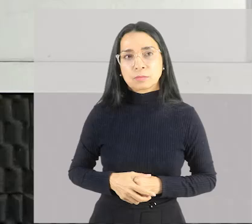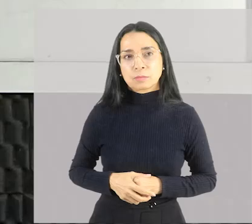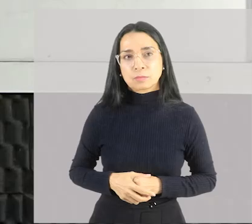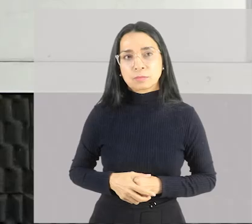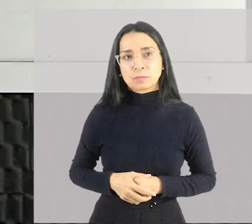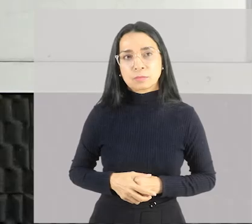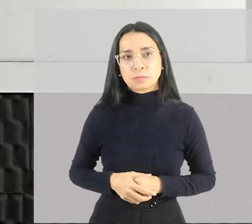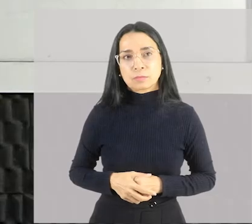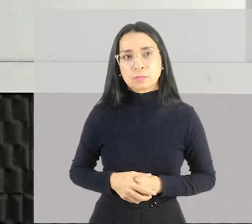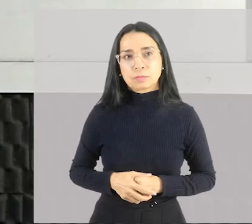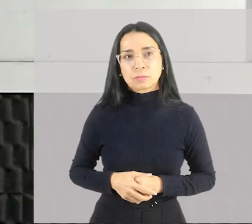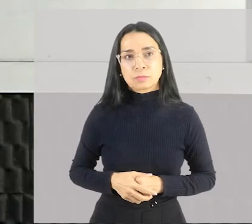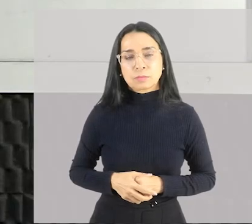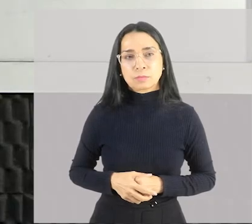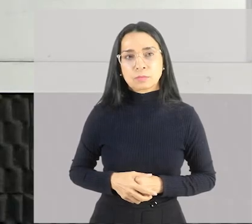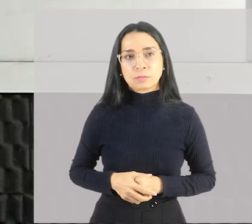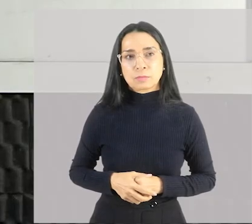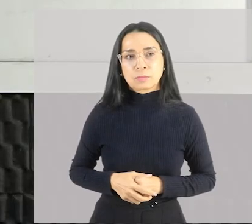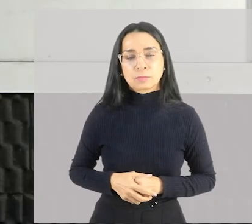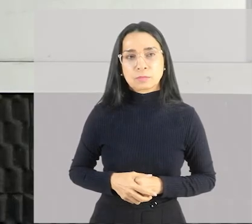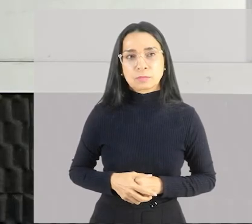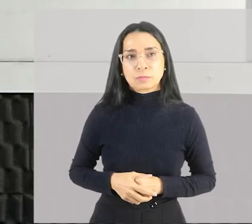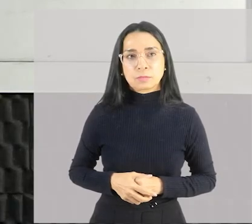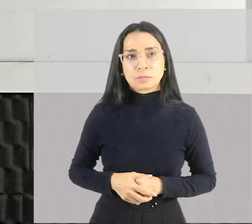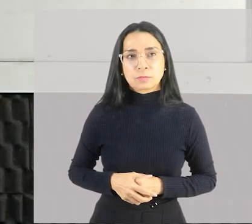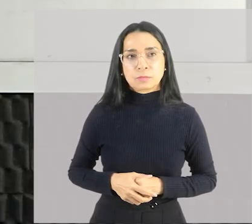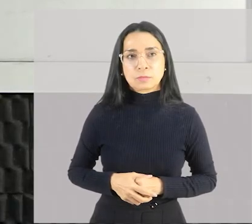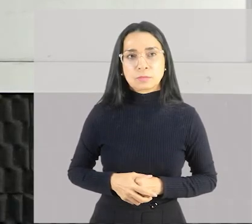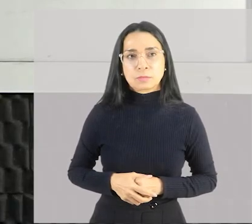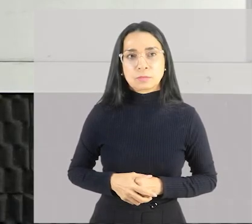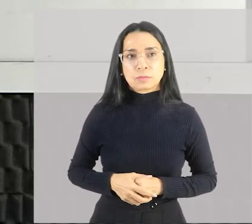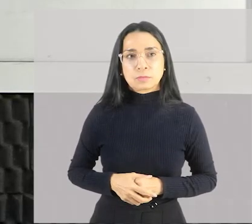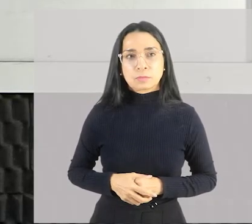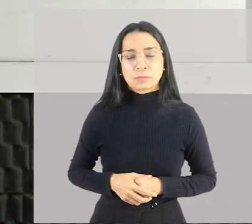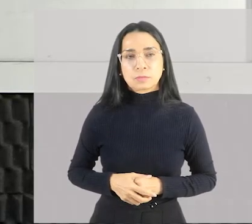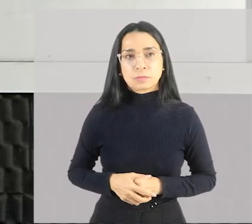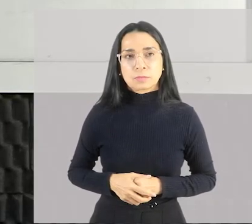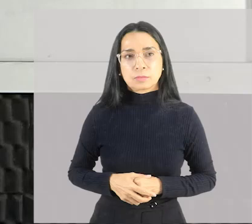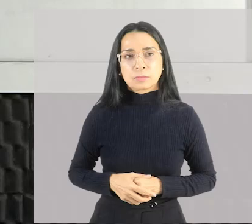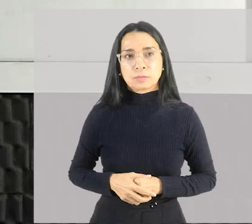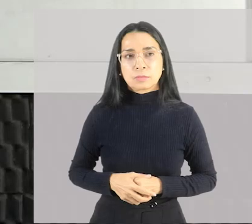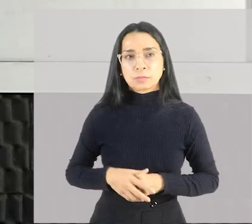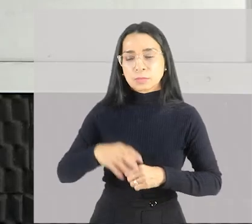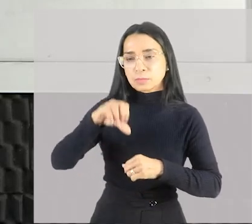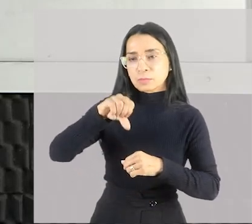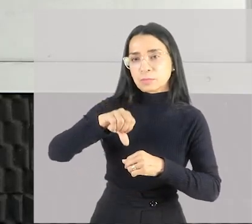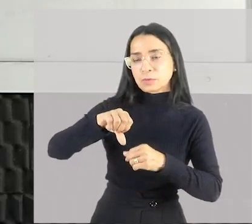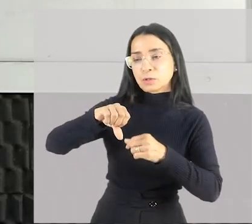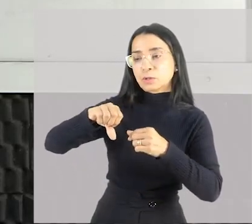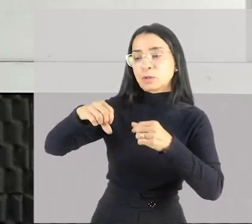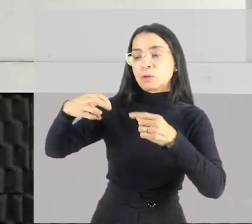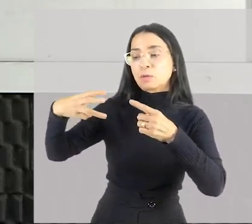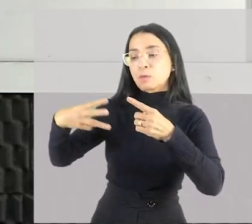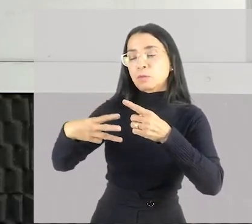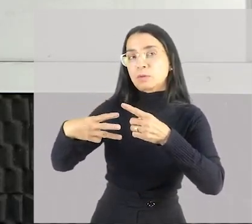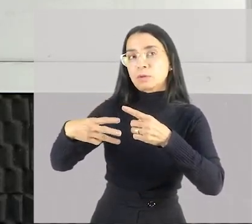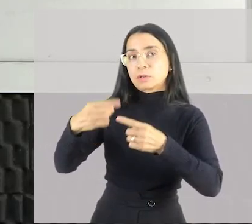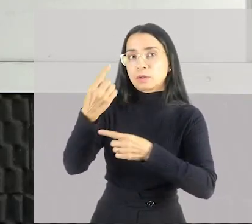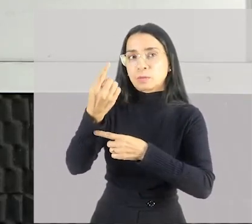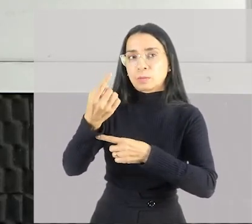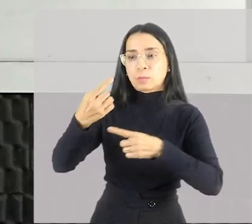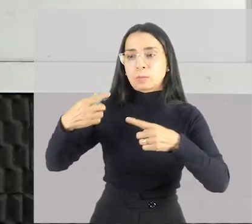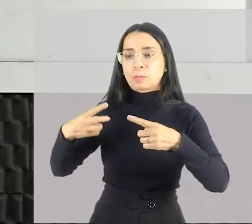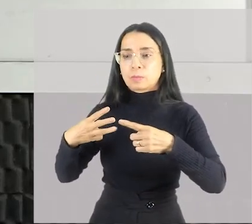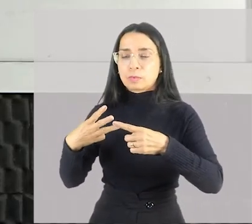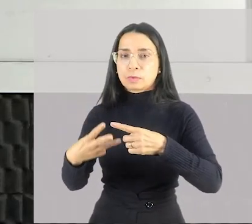dividir aqui o 9 com TR aqui dá 1 e aqui dá TR E aí a